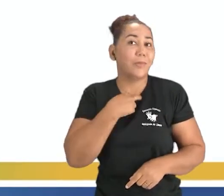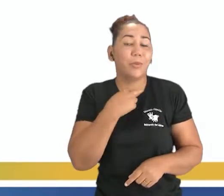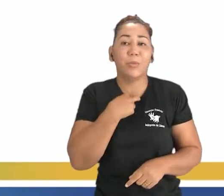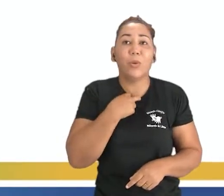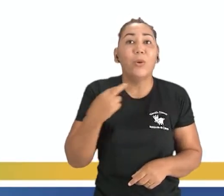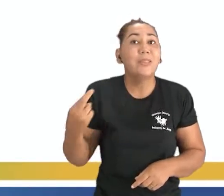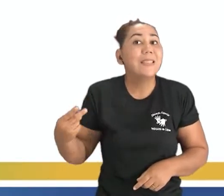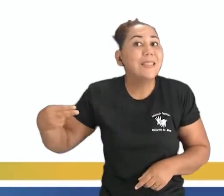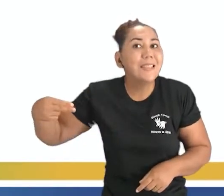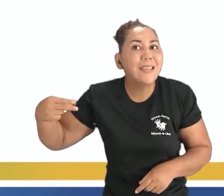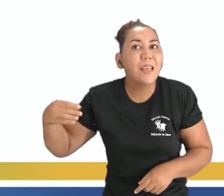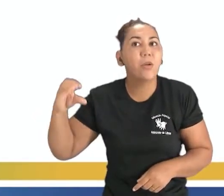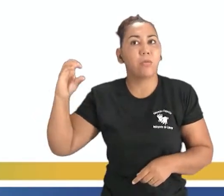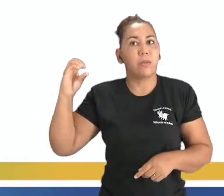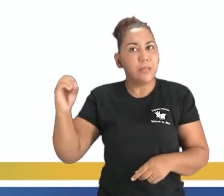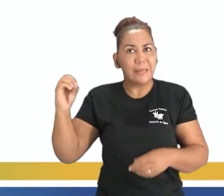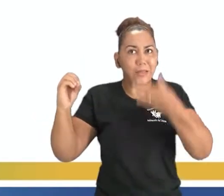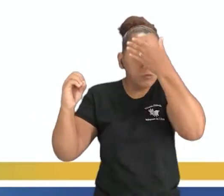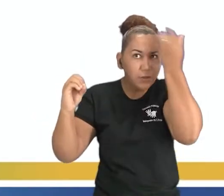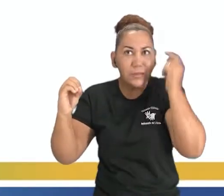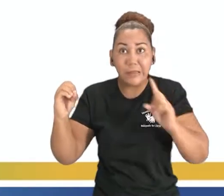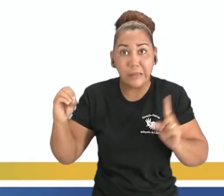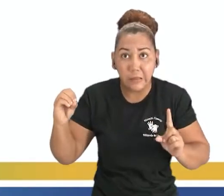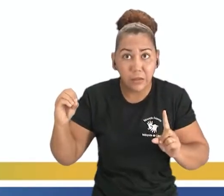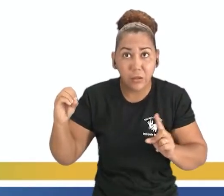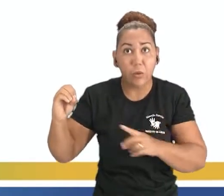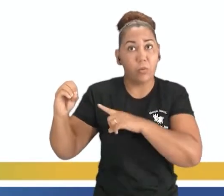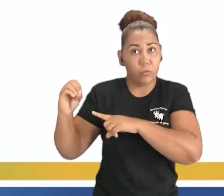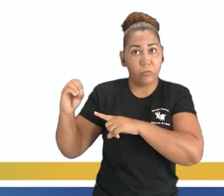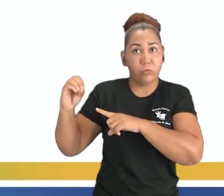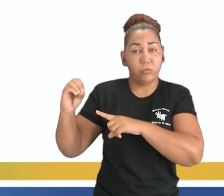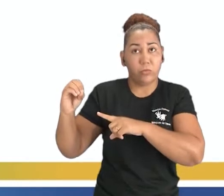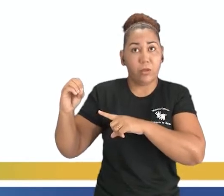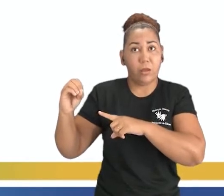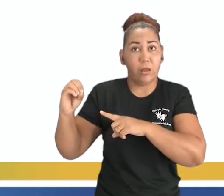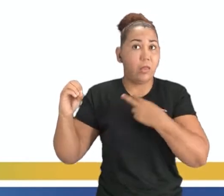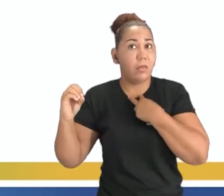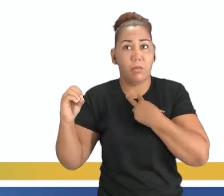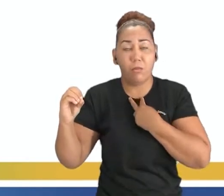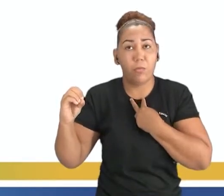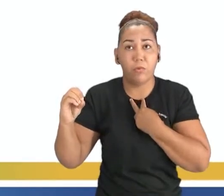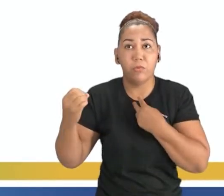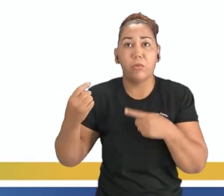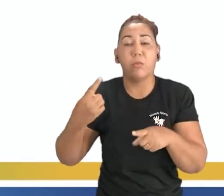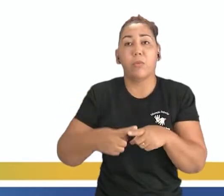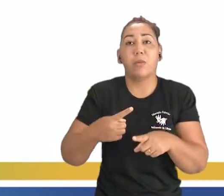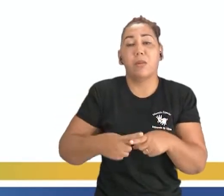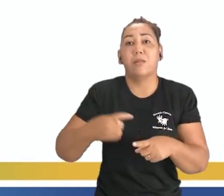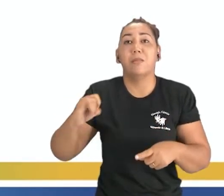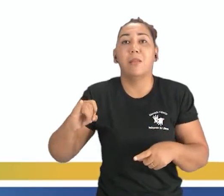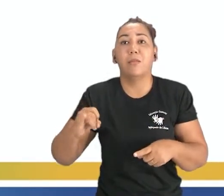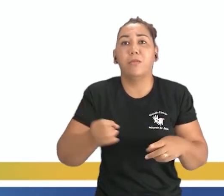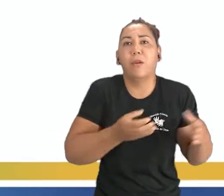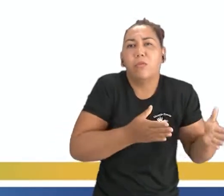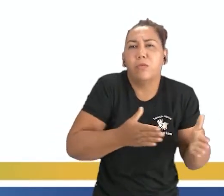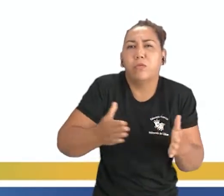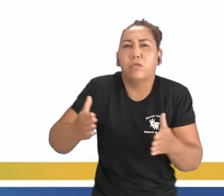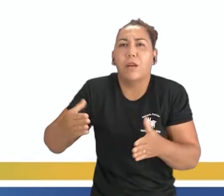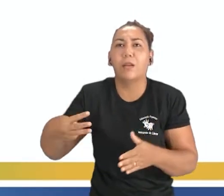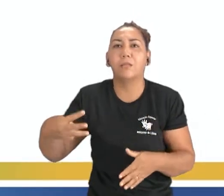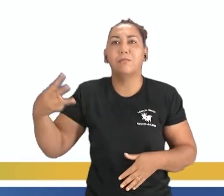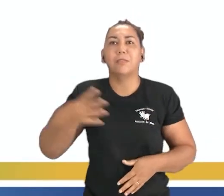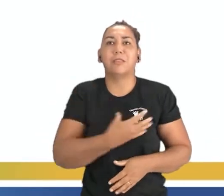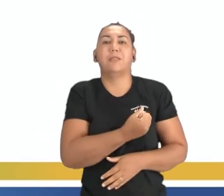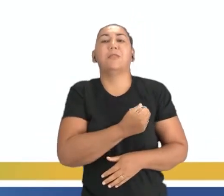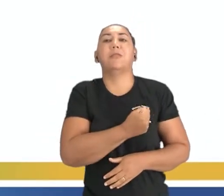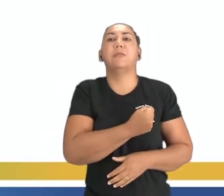0. Não esqueça disso. Ele não pode ser igual a 0, porque senão eu não vou formar números de 3 algarismos, né? Eu